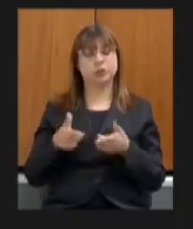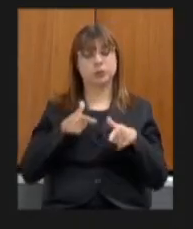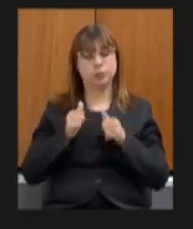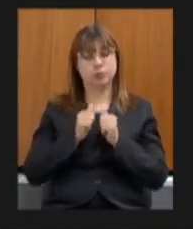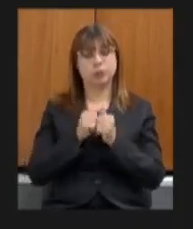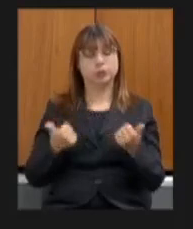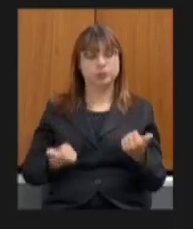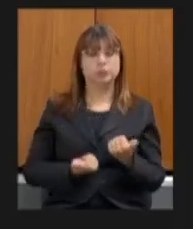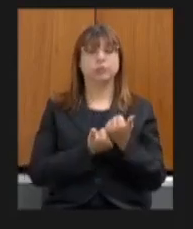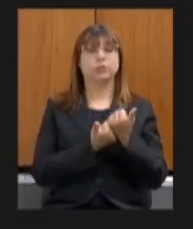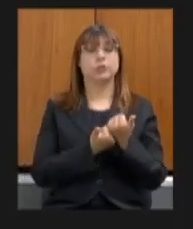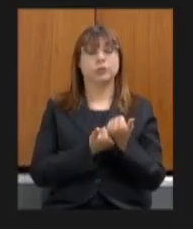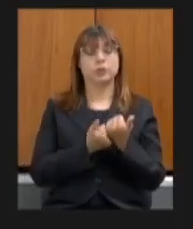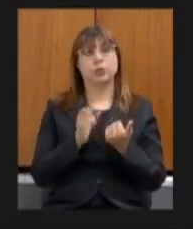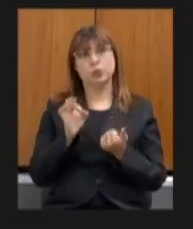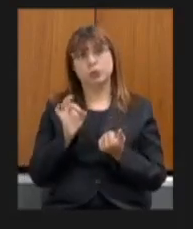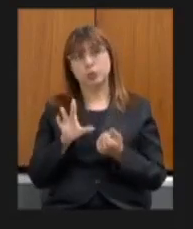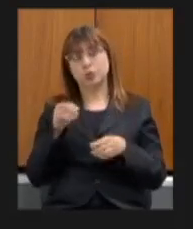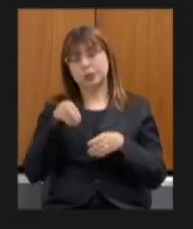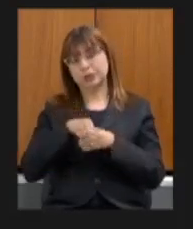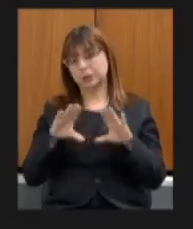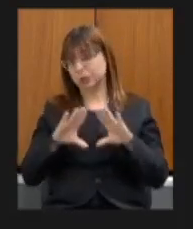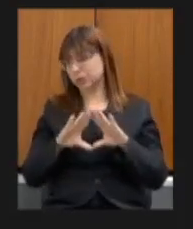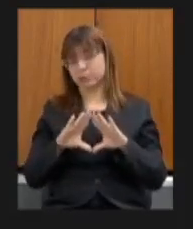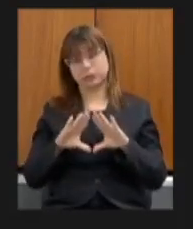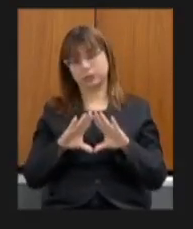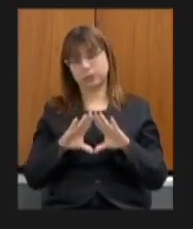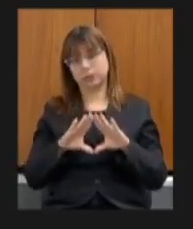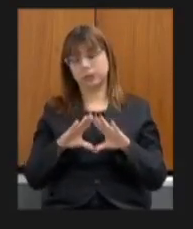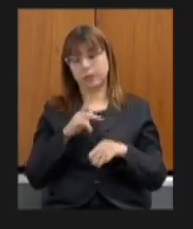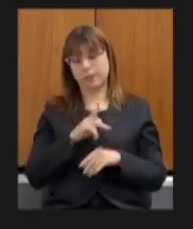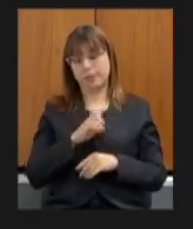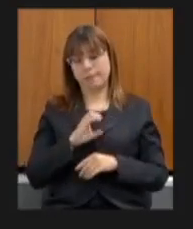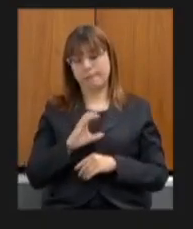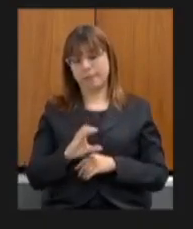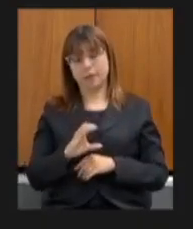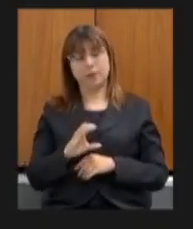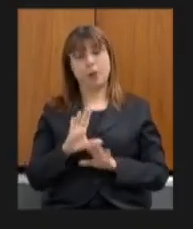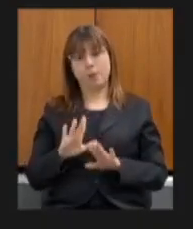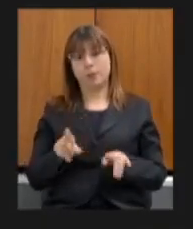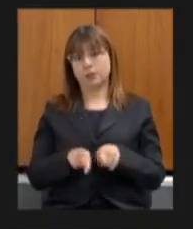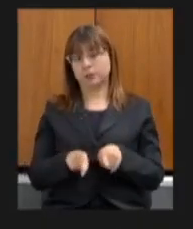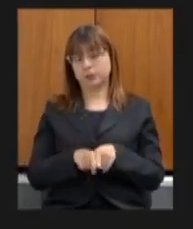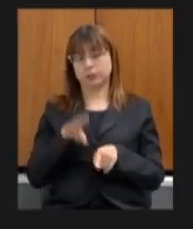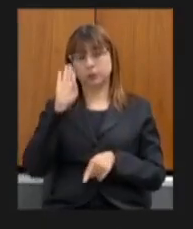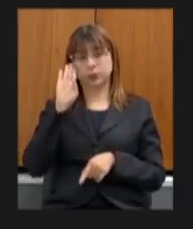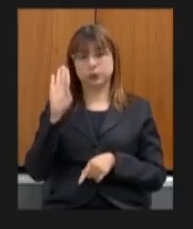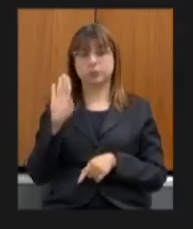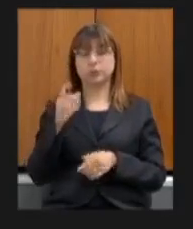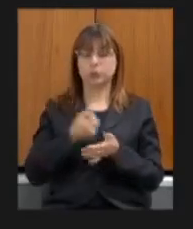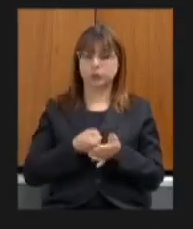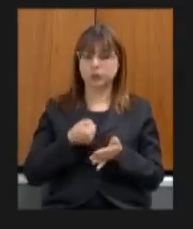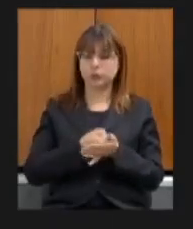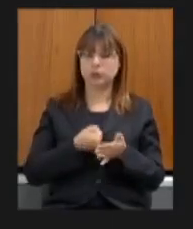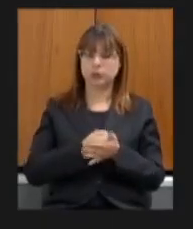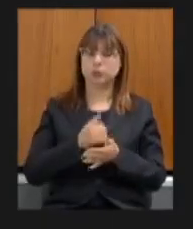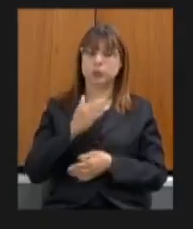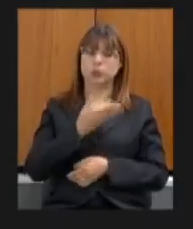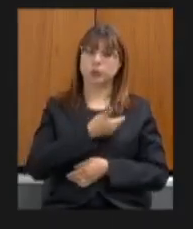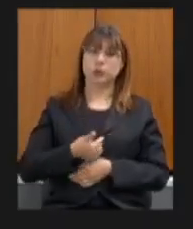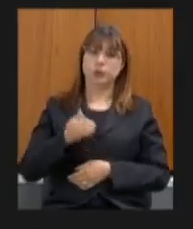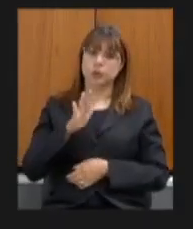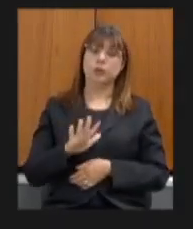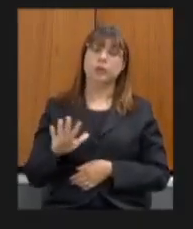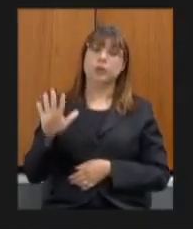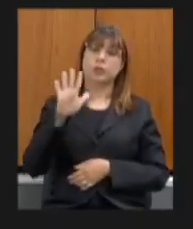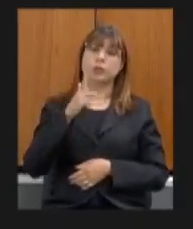apoiando não só na Assembleia Legislativa a PEC que tramita, mas sobretudo pressionando o governo federal para